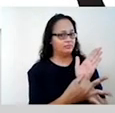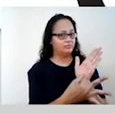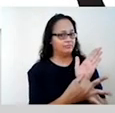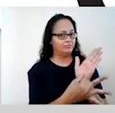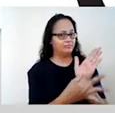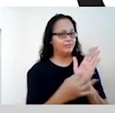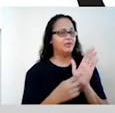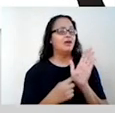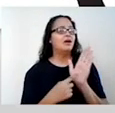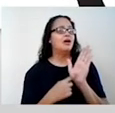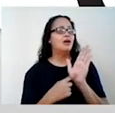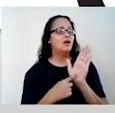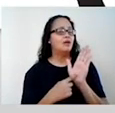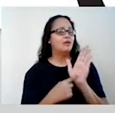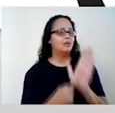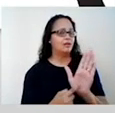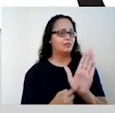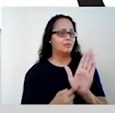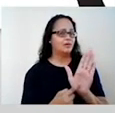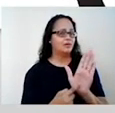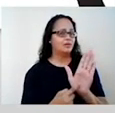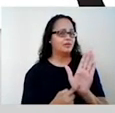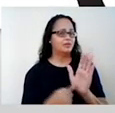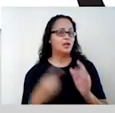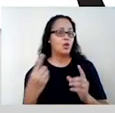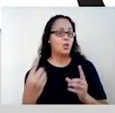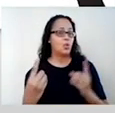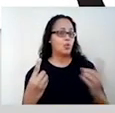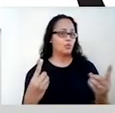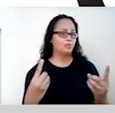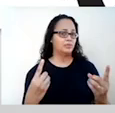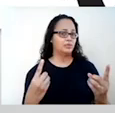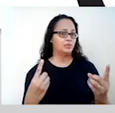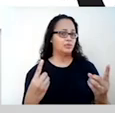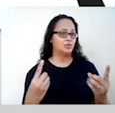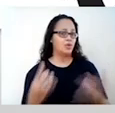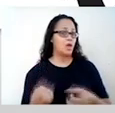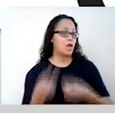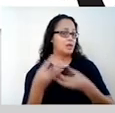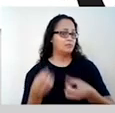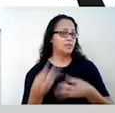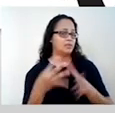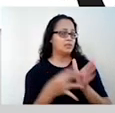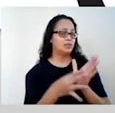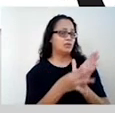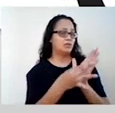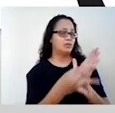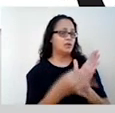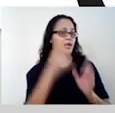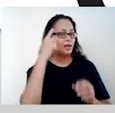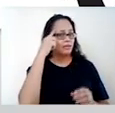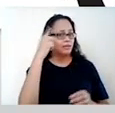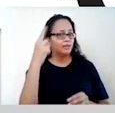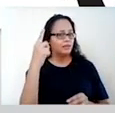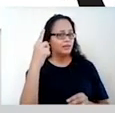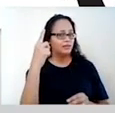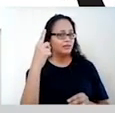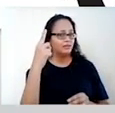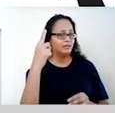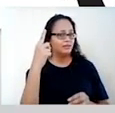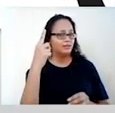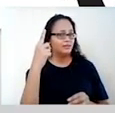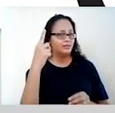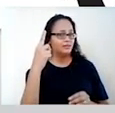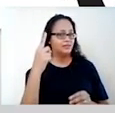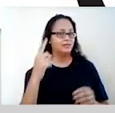imagem, o que ela simboliza? Cada um, temos duas pessoas, eles estão expressando as suas ideias e no meio está fundindo as cores,